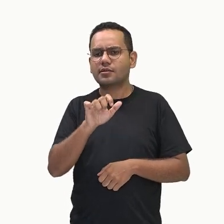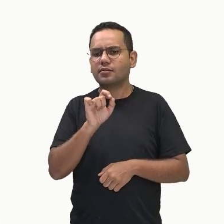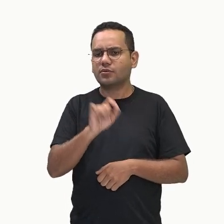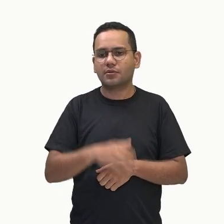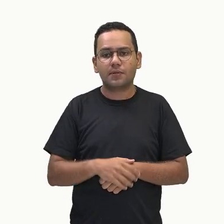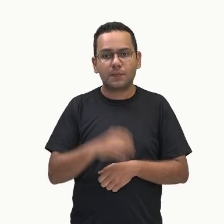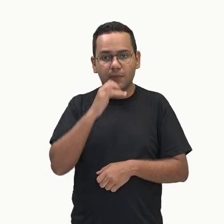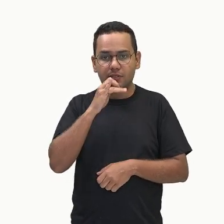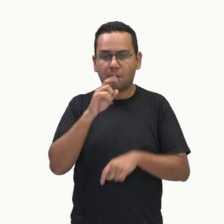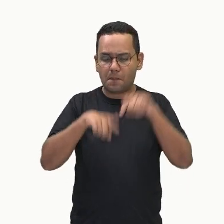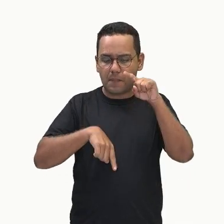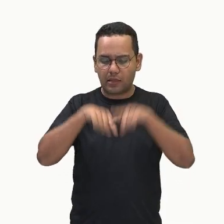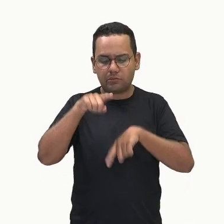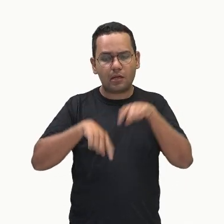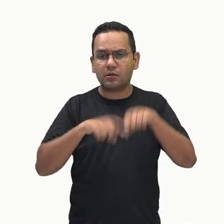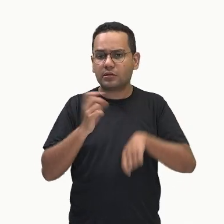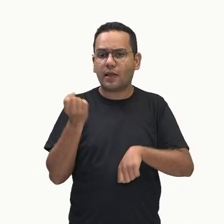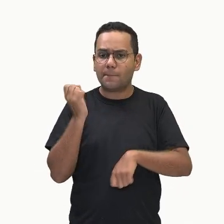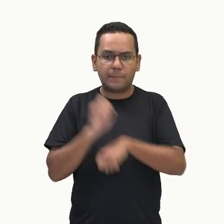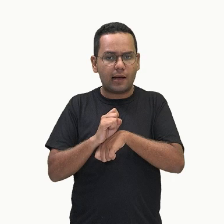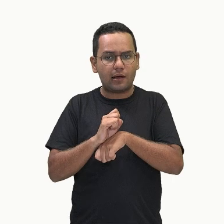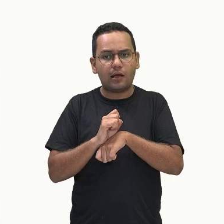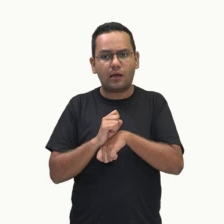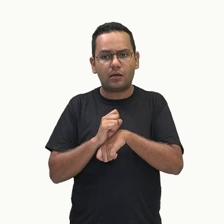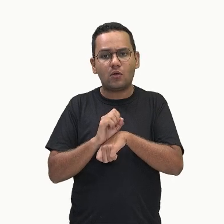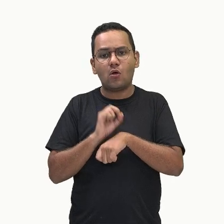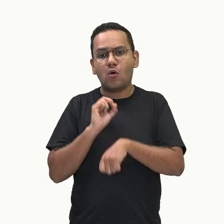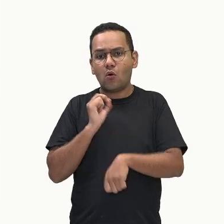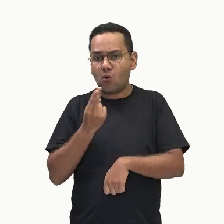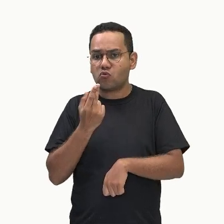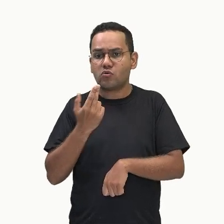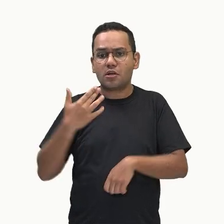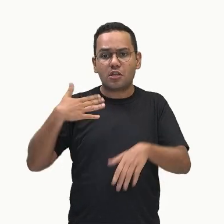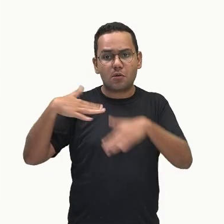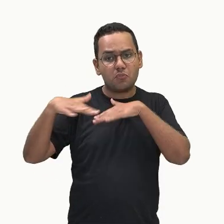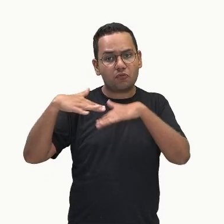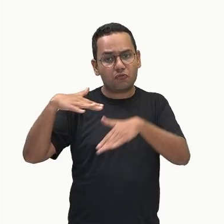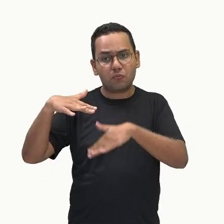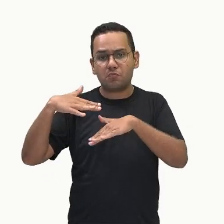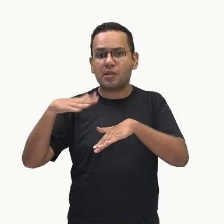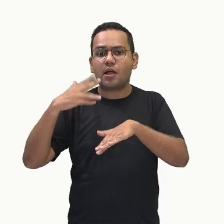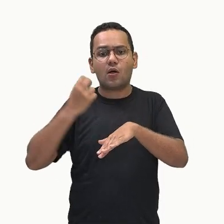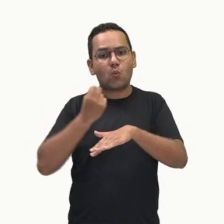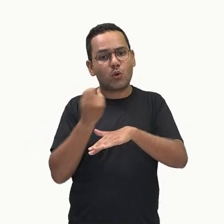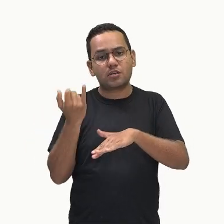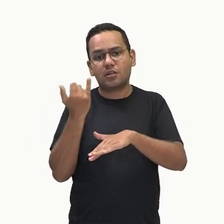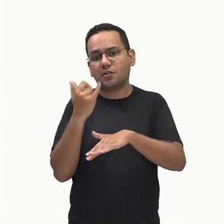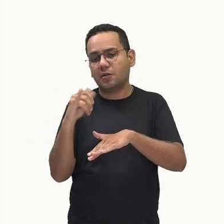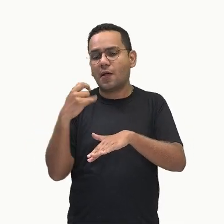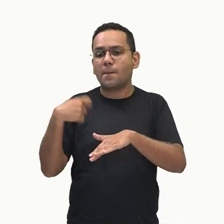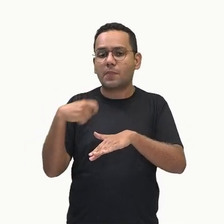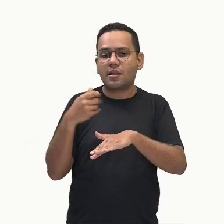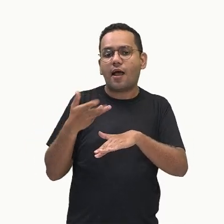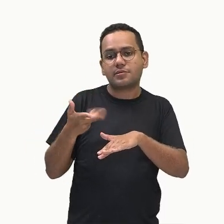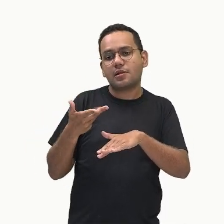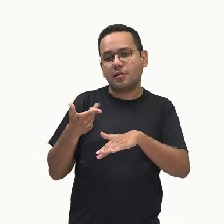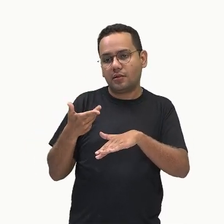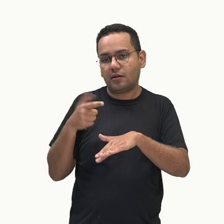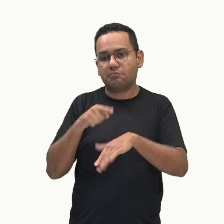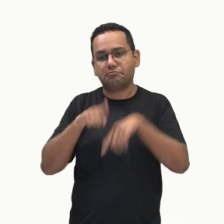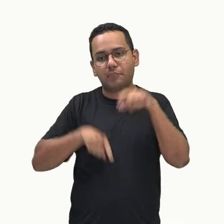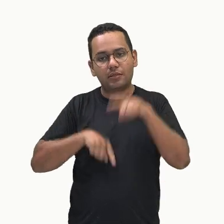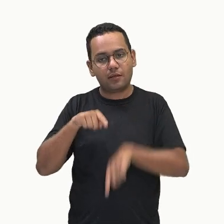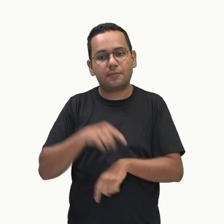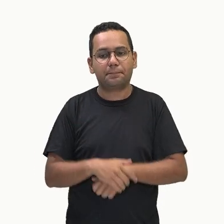corpo está em repouso ou em movimento, e aqui a quantidade de energia necessária para acelerar esse objeto.